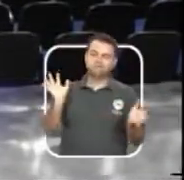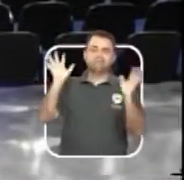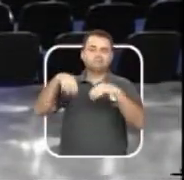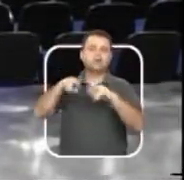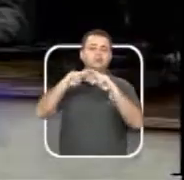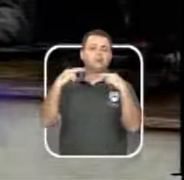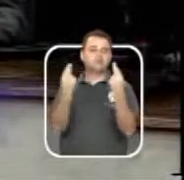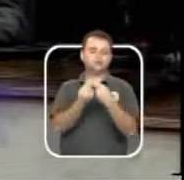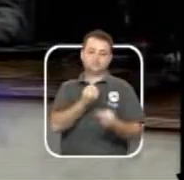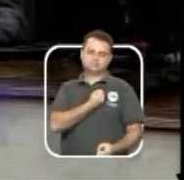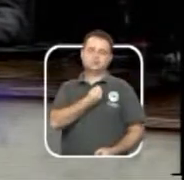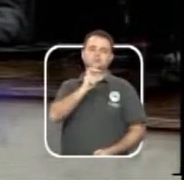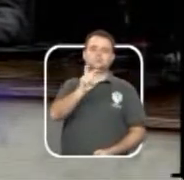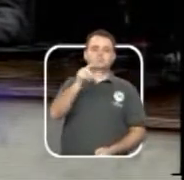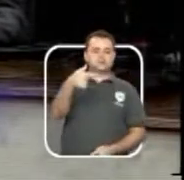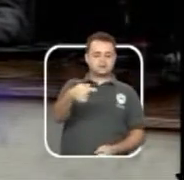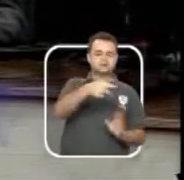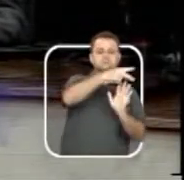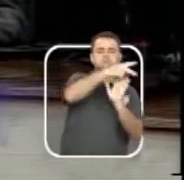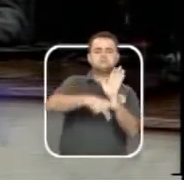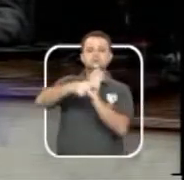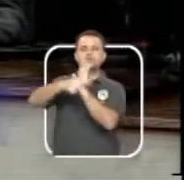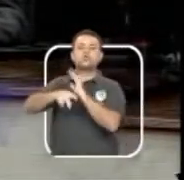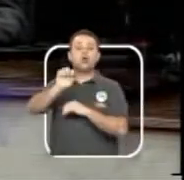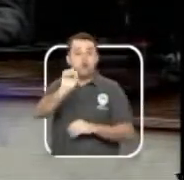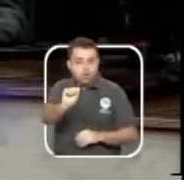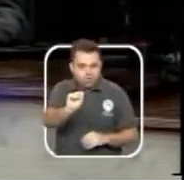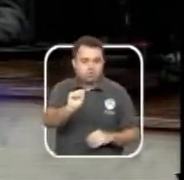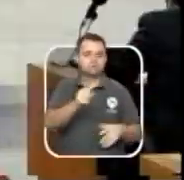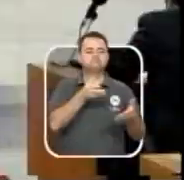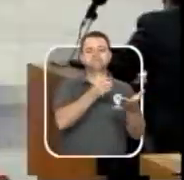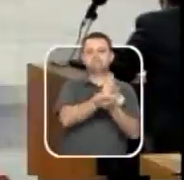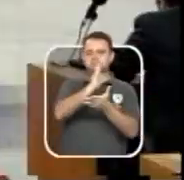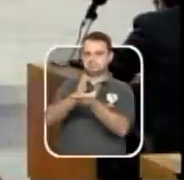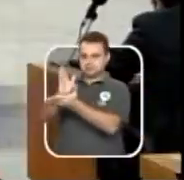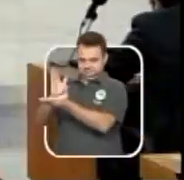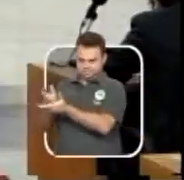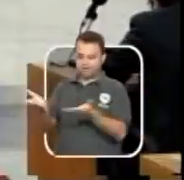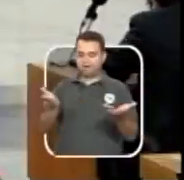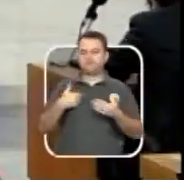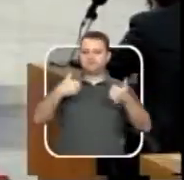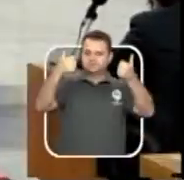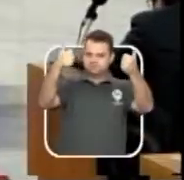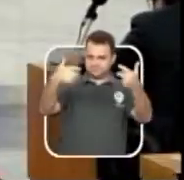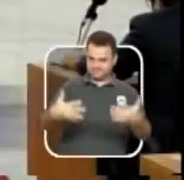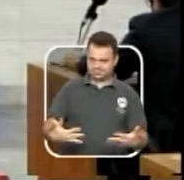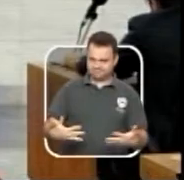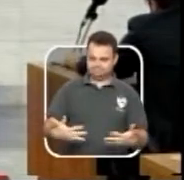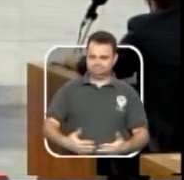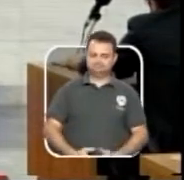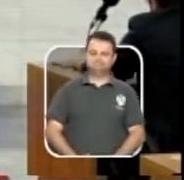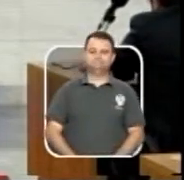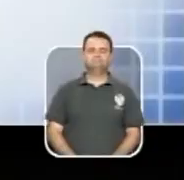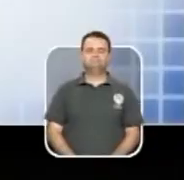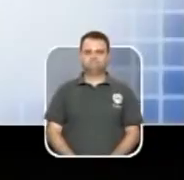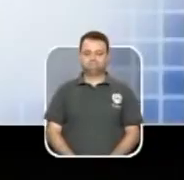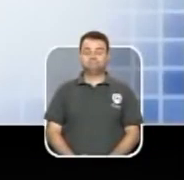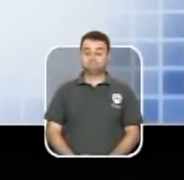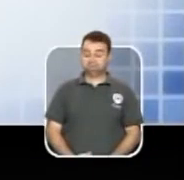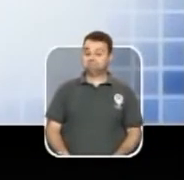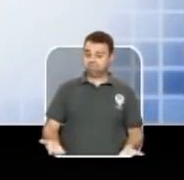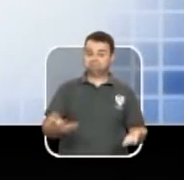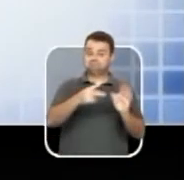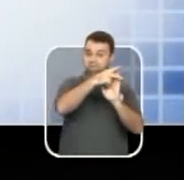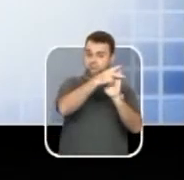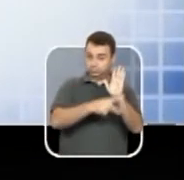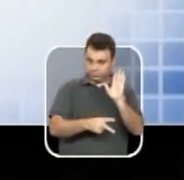da 57ª sessão ordinária de 2022, realizada na tarde de terça-feira, dia 22 de novembro. Foi